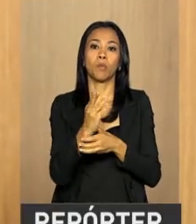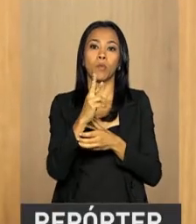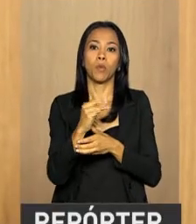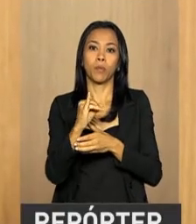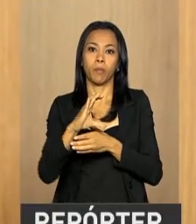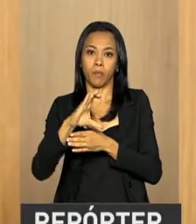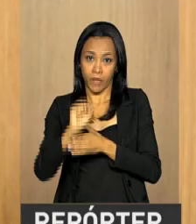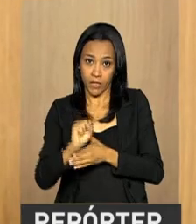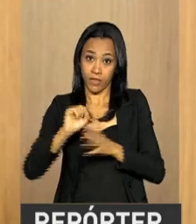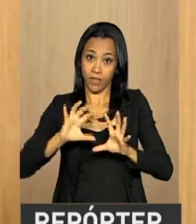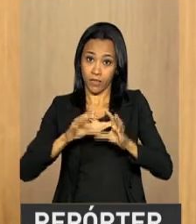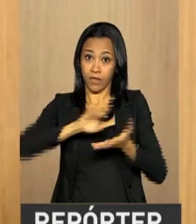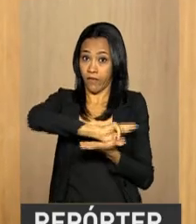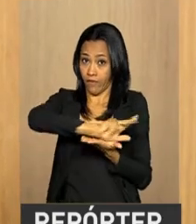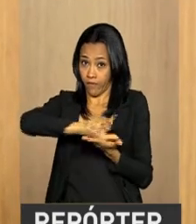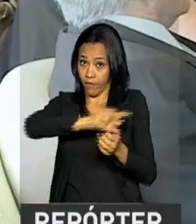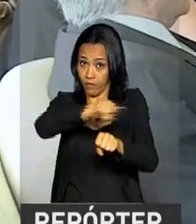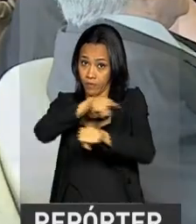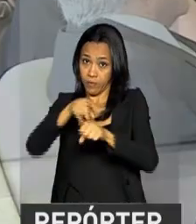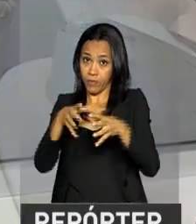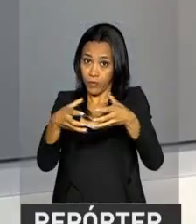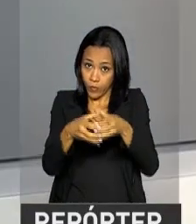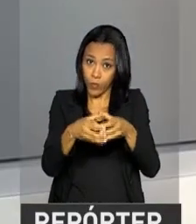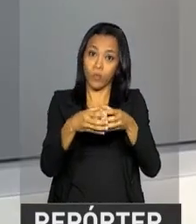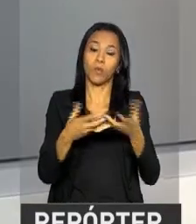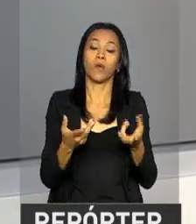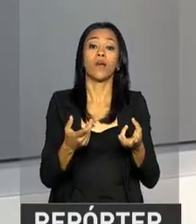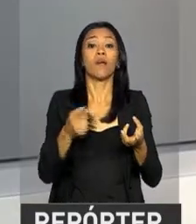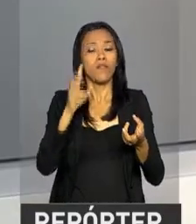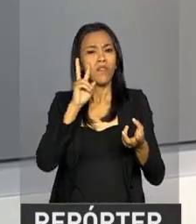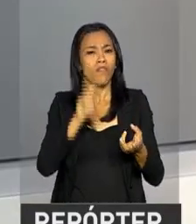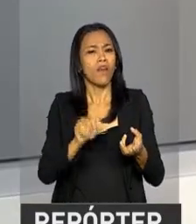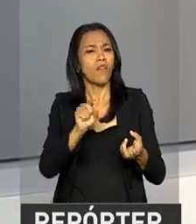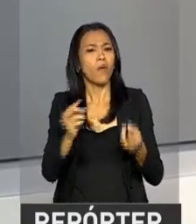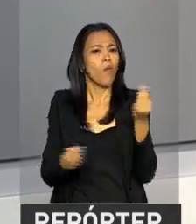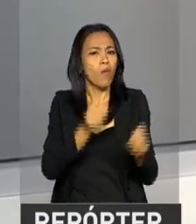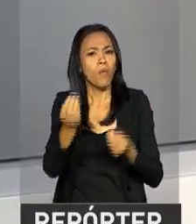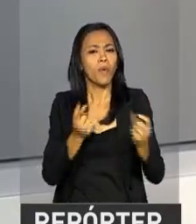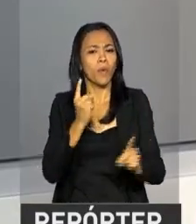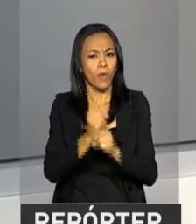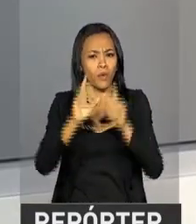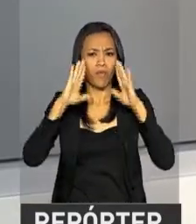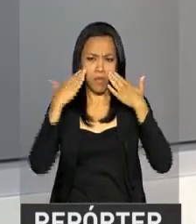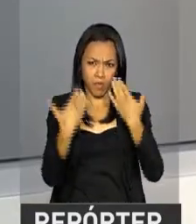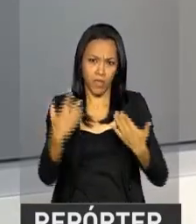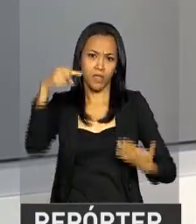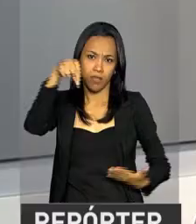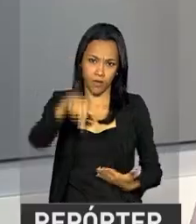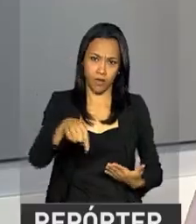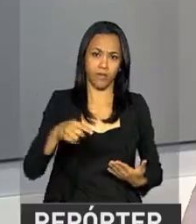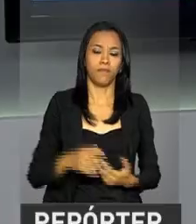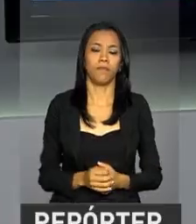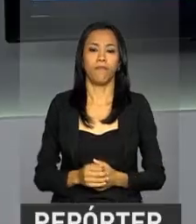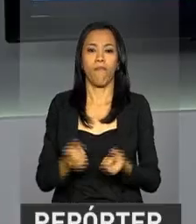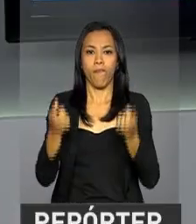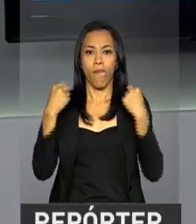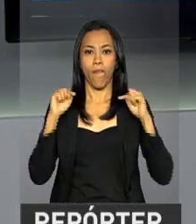Brasil, Rússia, Índia, China e África do Sul. Você acompanha mais desse encontro nos nossos boletins de hora em hora.